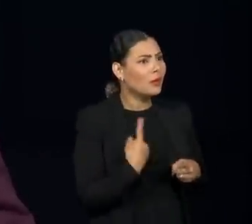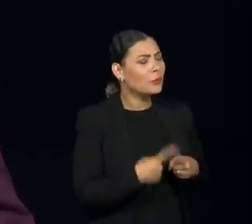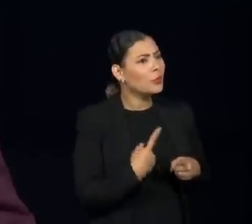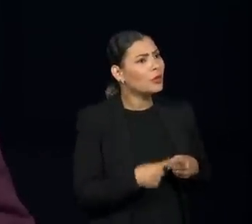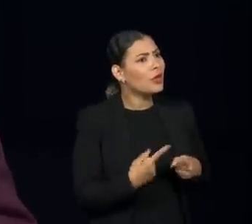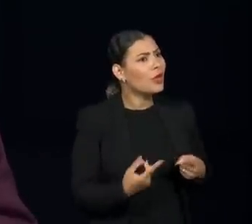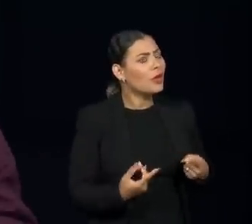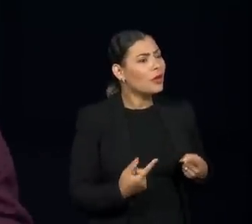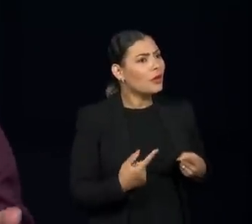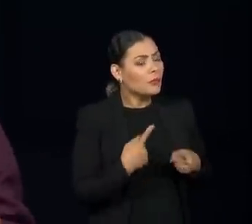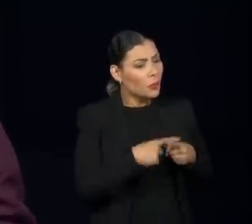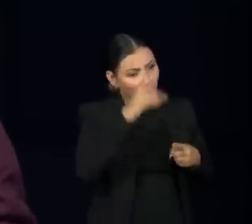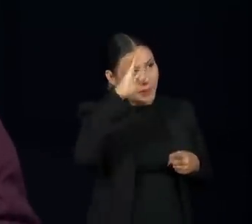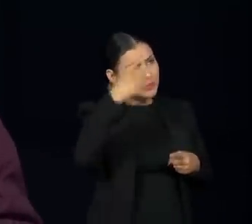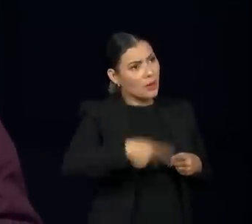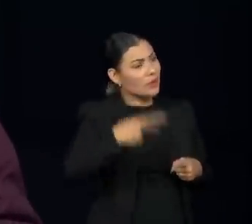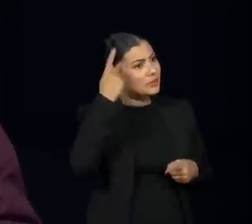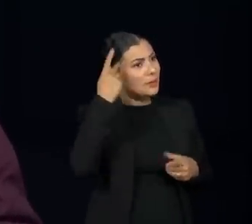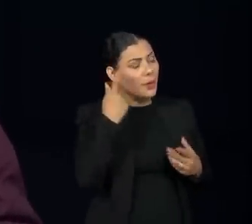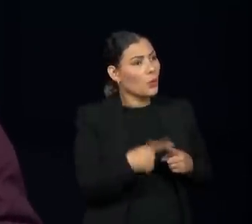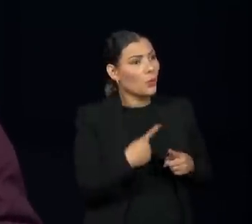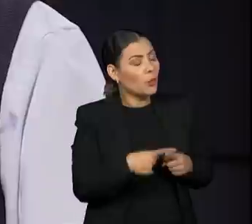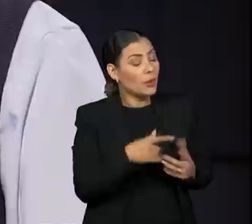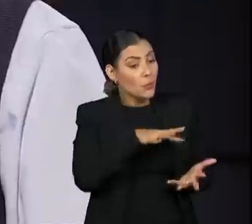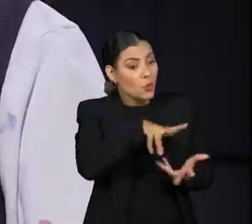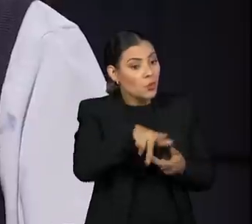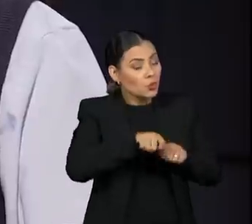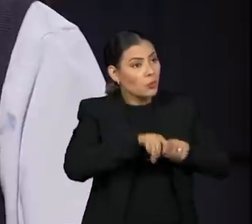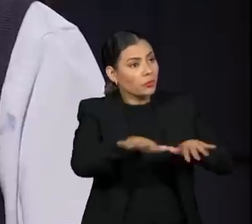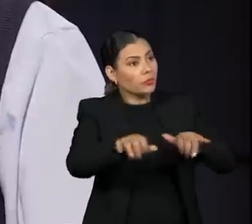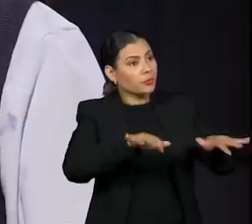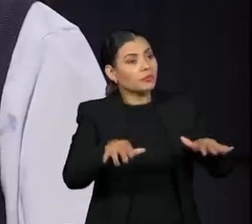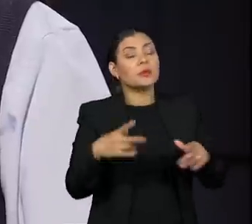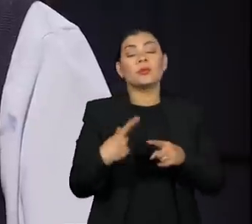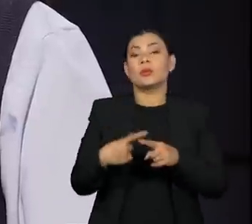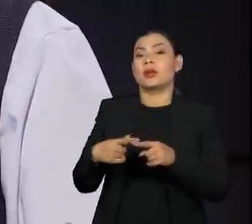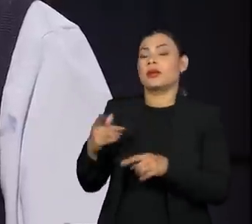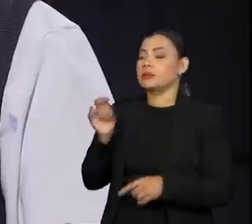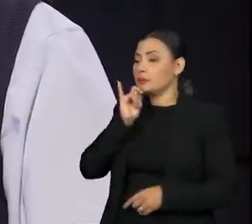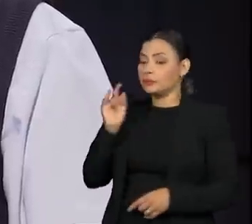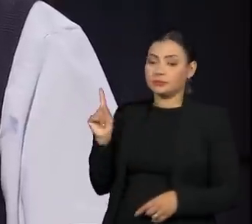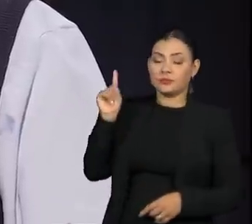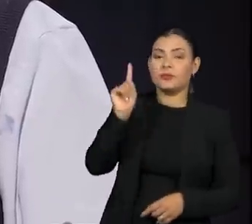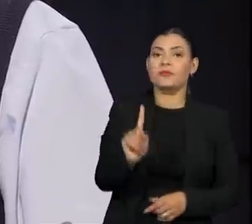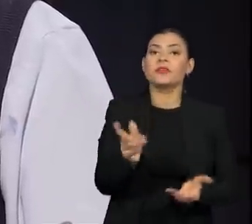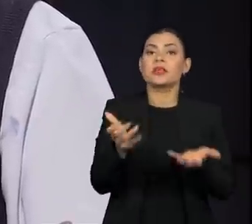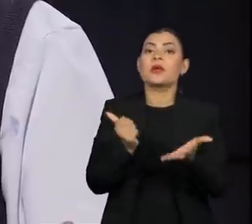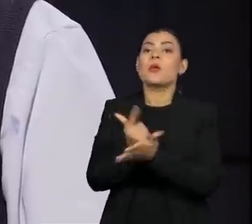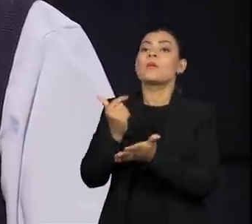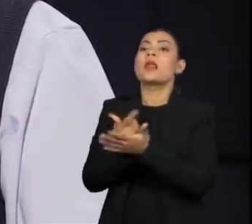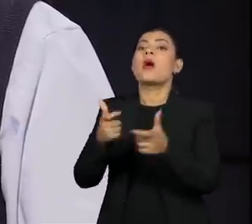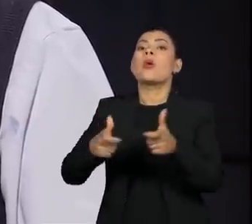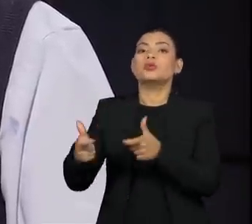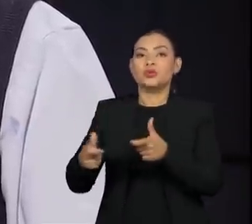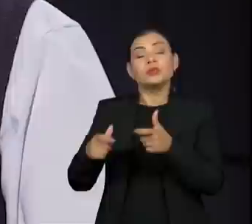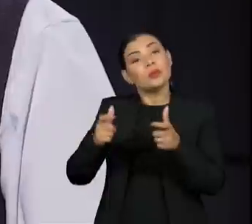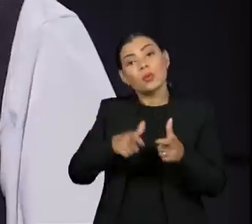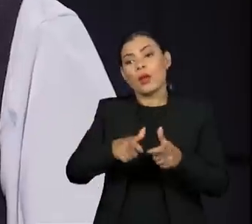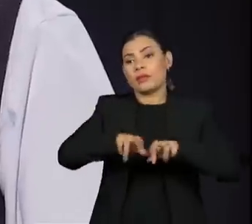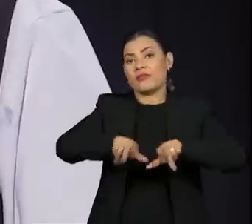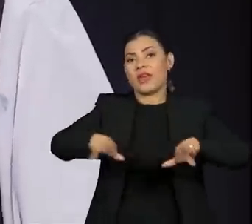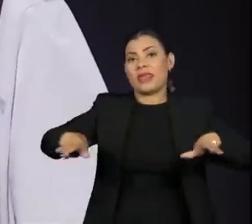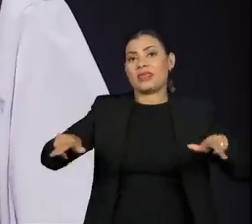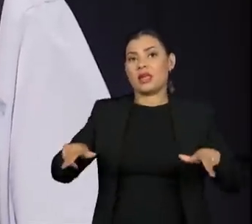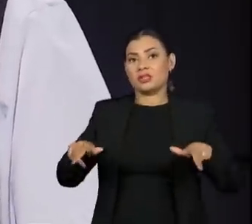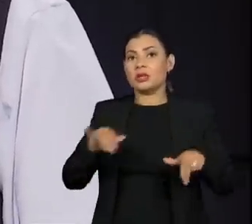que o ponto virou o maior volume de tráfico Você vai no lugar em que lugar você vai comprar coisa você vai alugar não tem muita variedade se